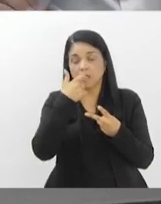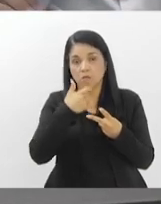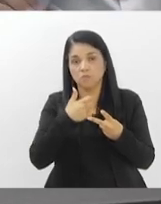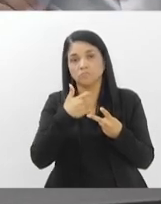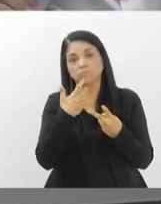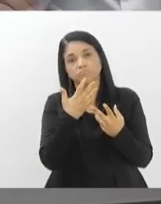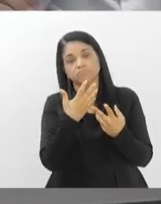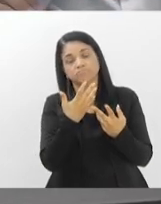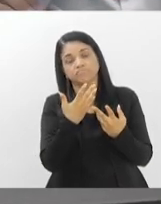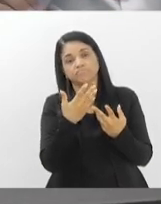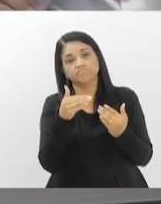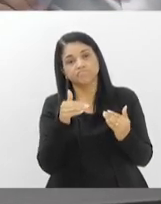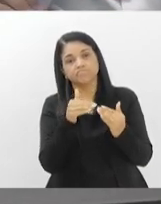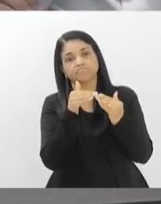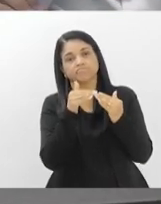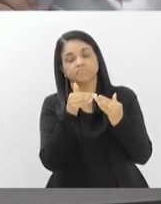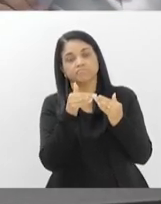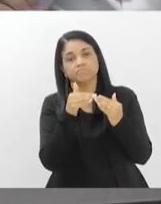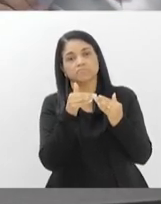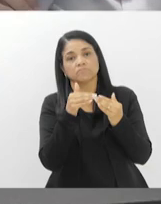pode optar pela